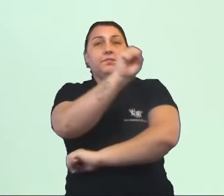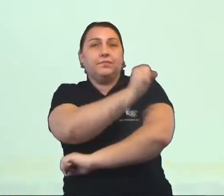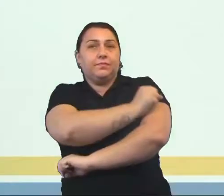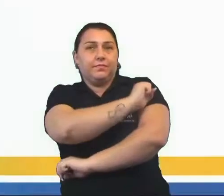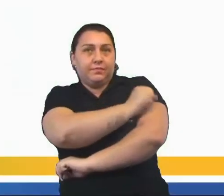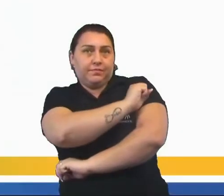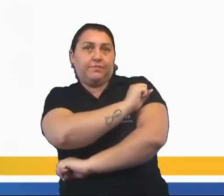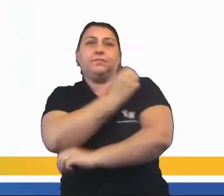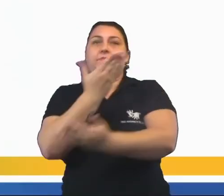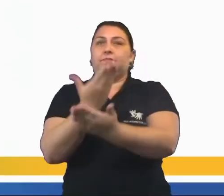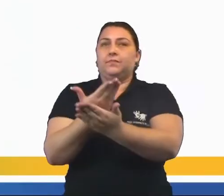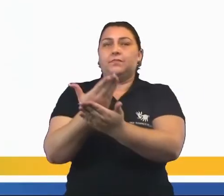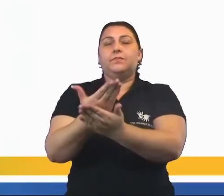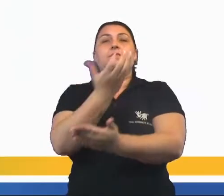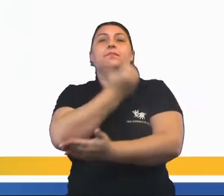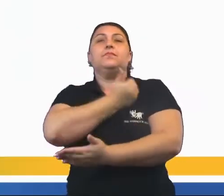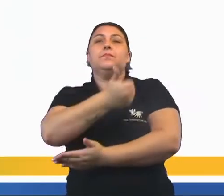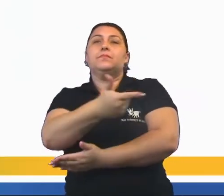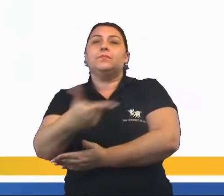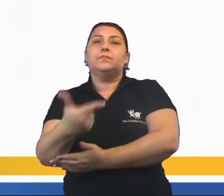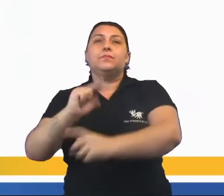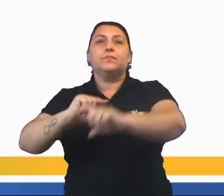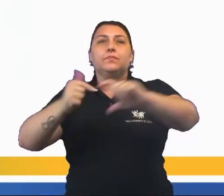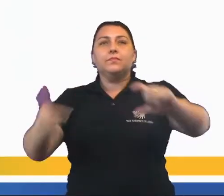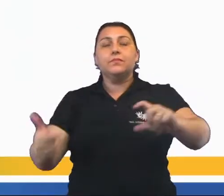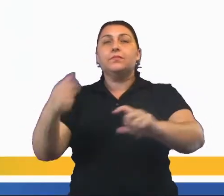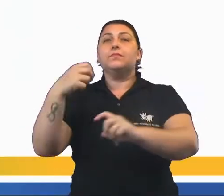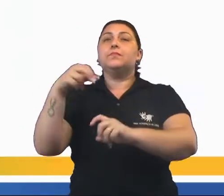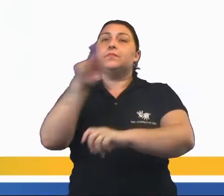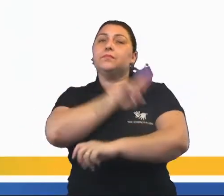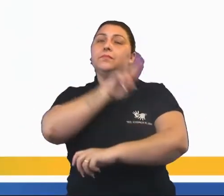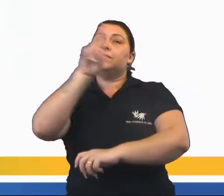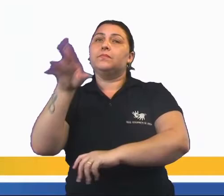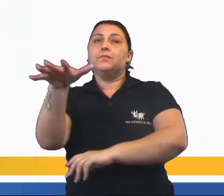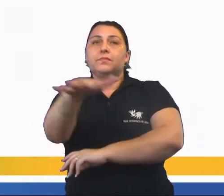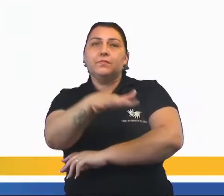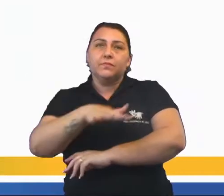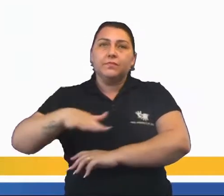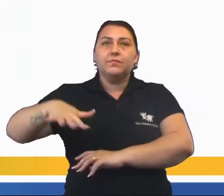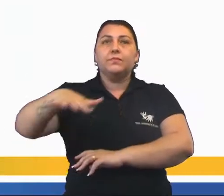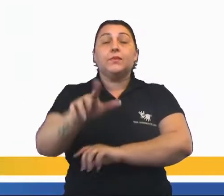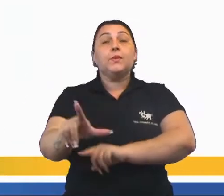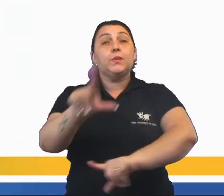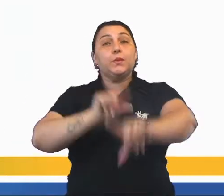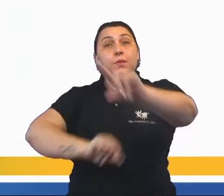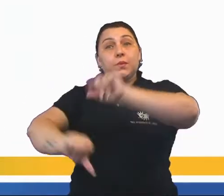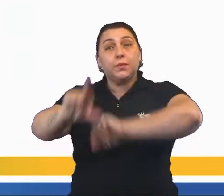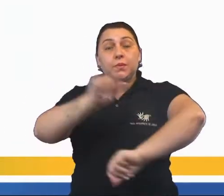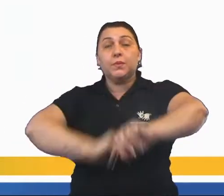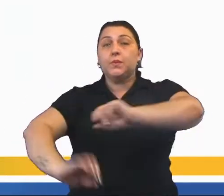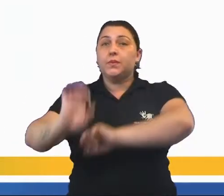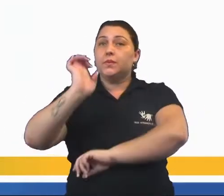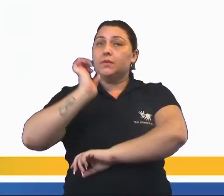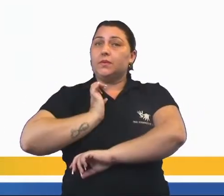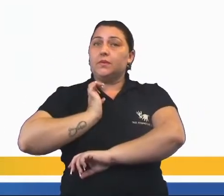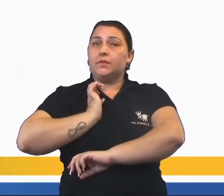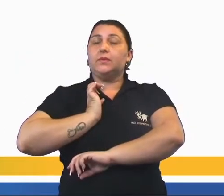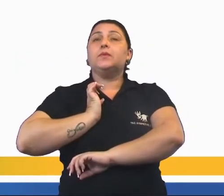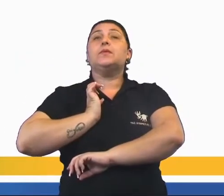8º ano, na aula Tradições Religiosas na Sociedade e Escolhas